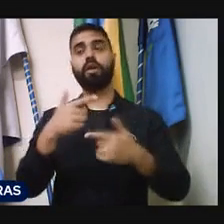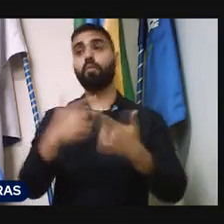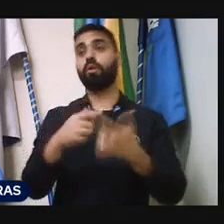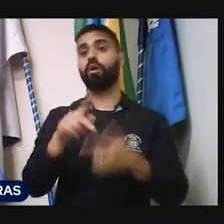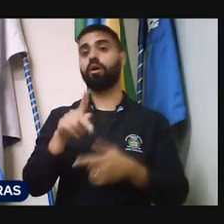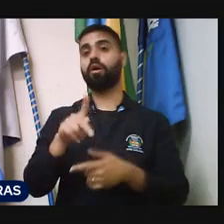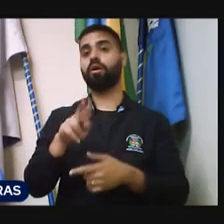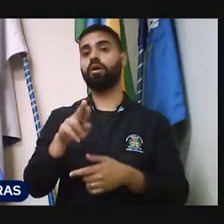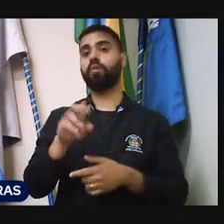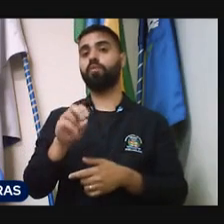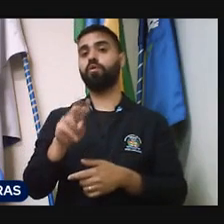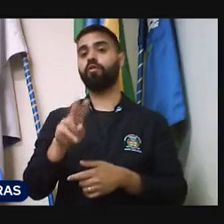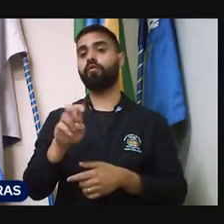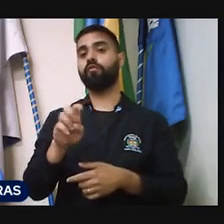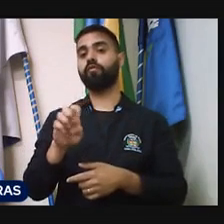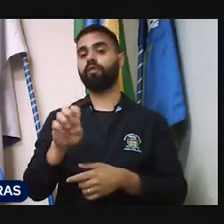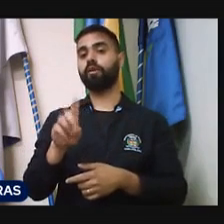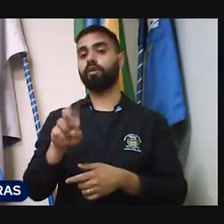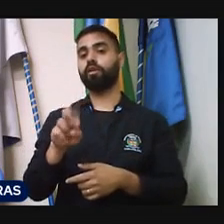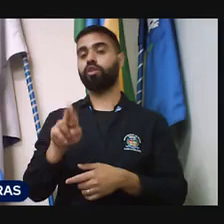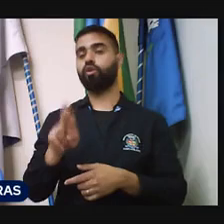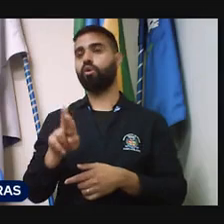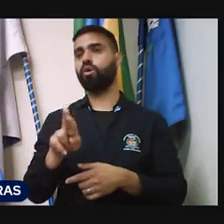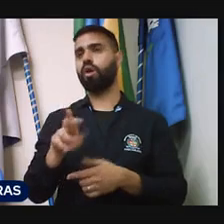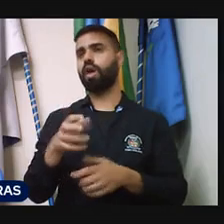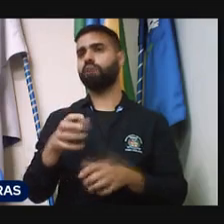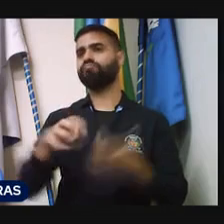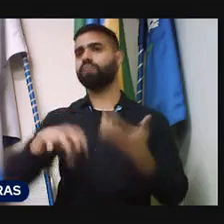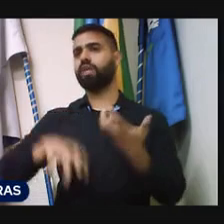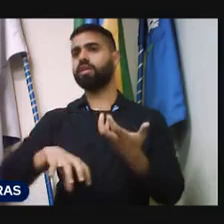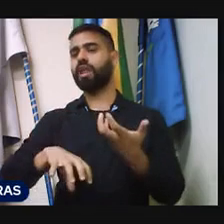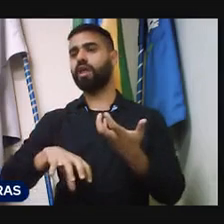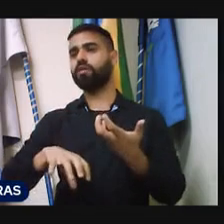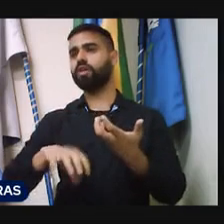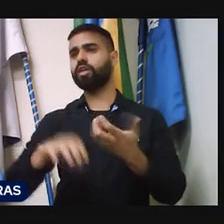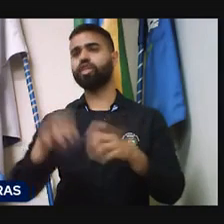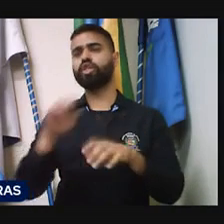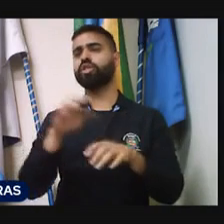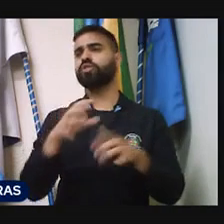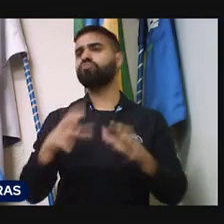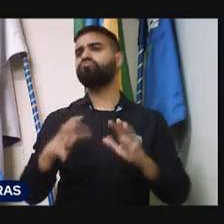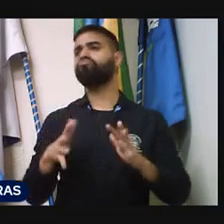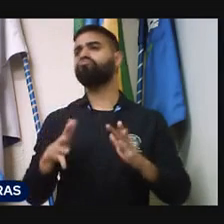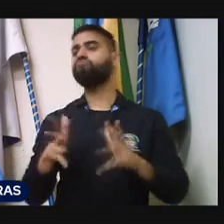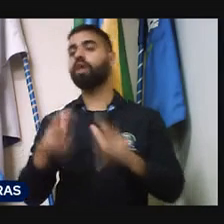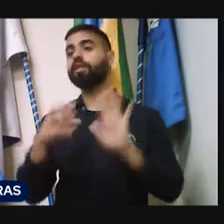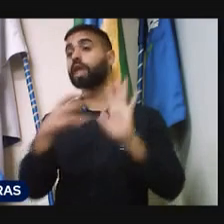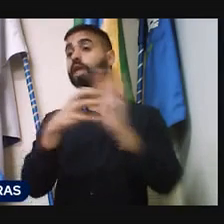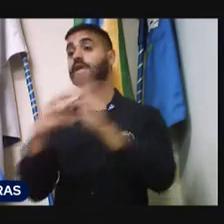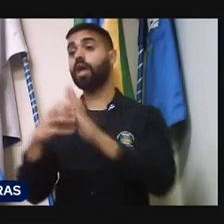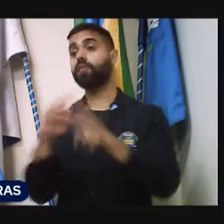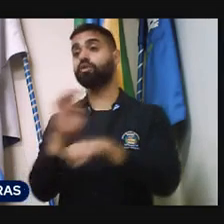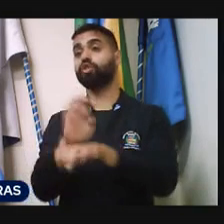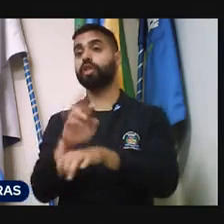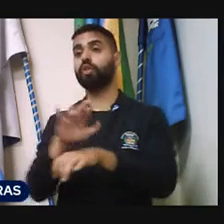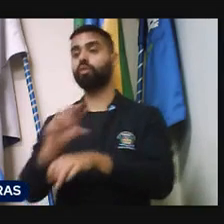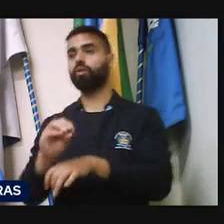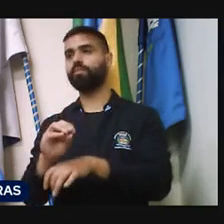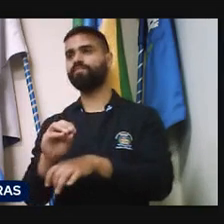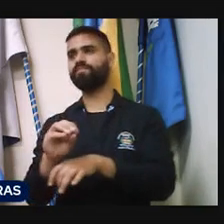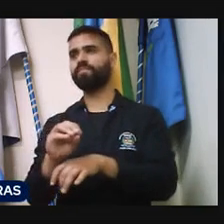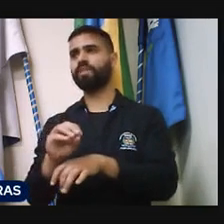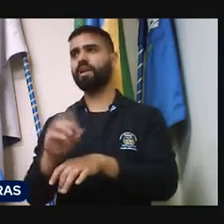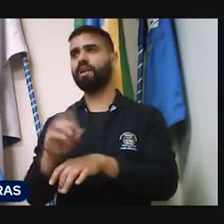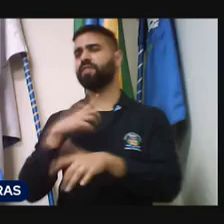é um Senado e é de todas as câmeras do Estado do Rio com essa divergência